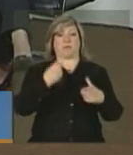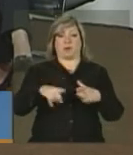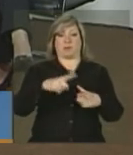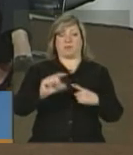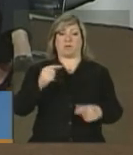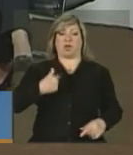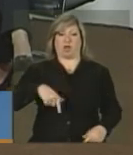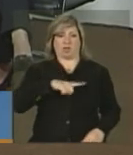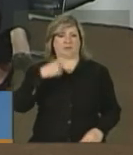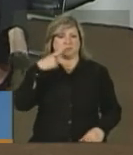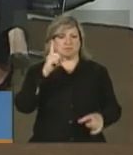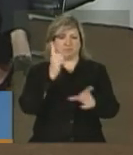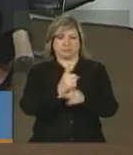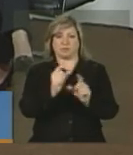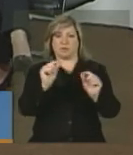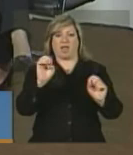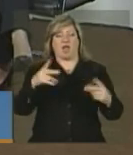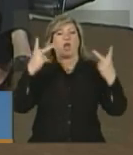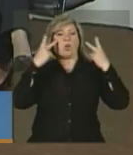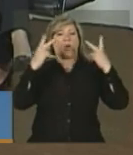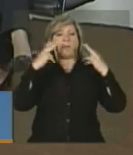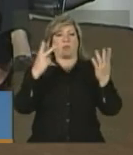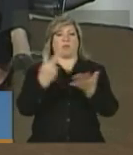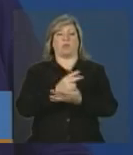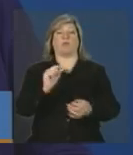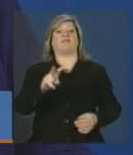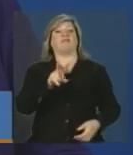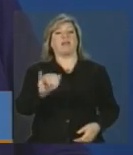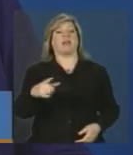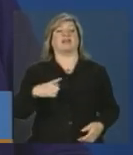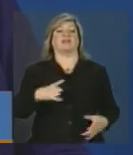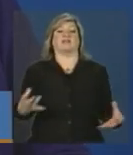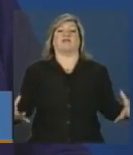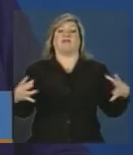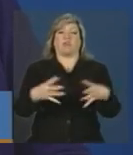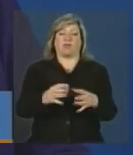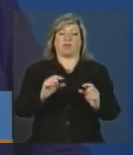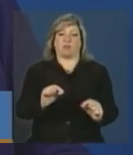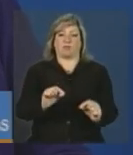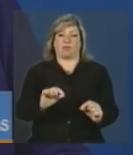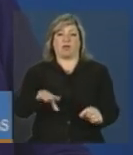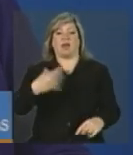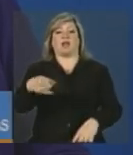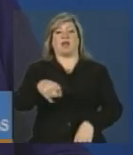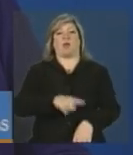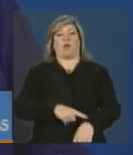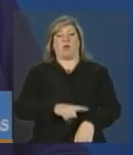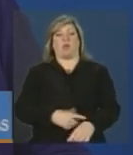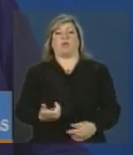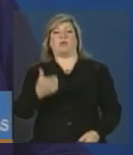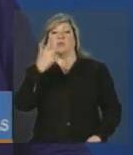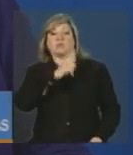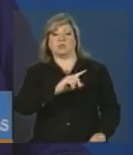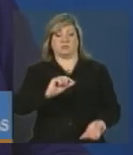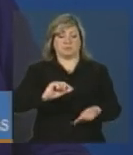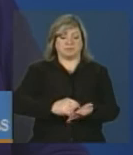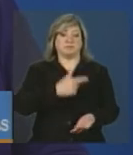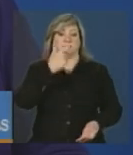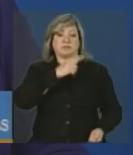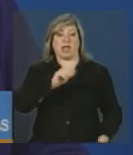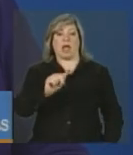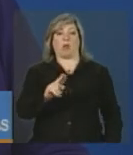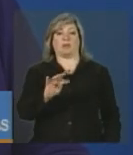tem verificado que é comum e que vai influenciar lá na hora de autenticar, de validar a sua senha no